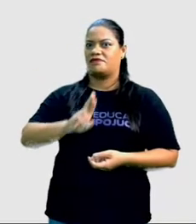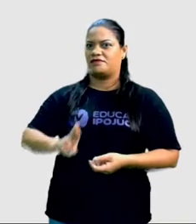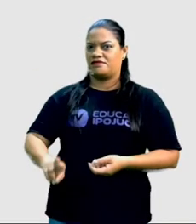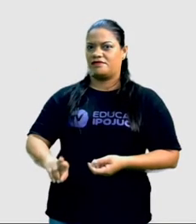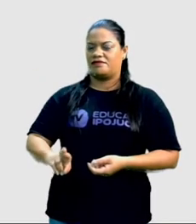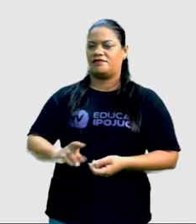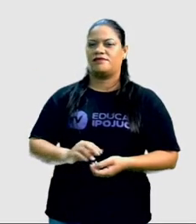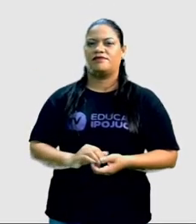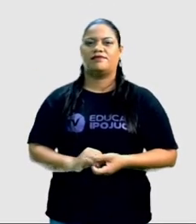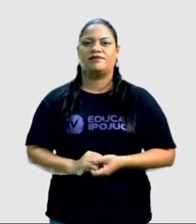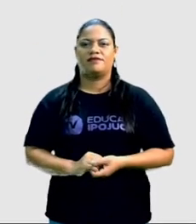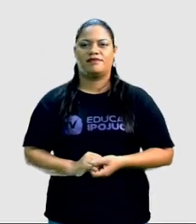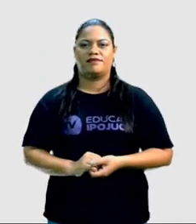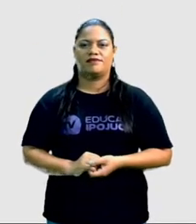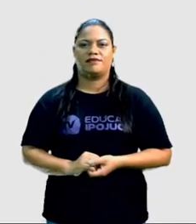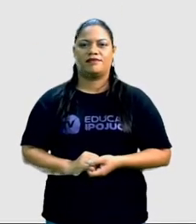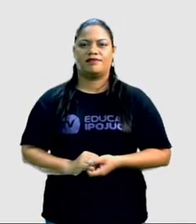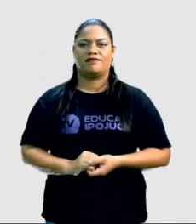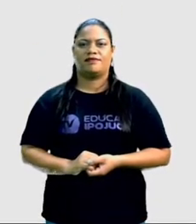gente.